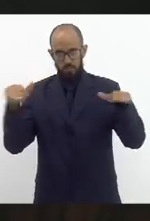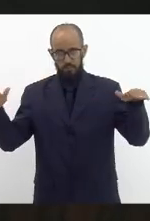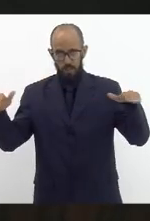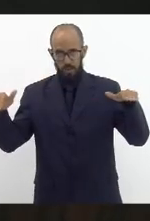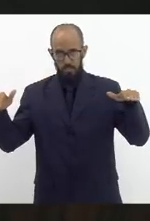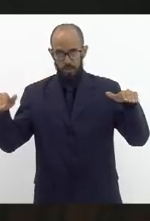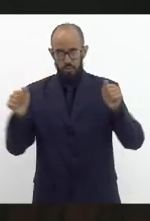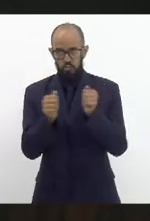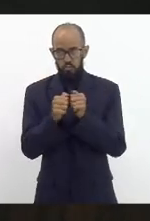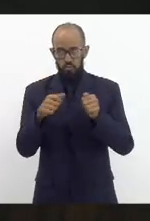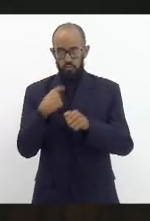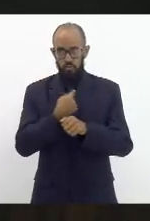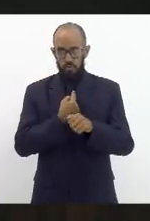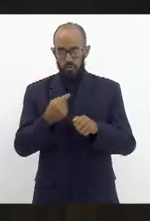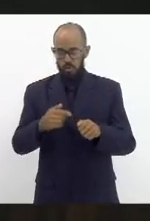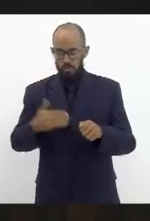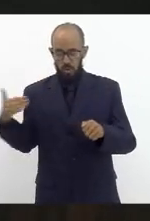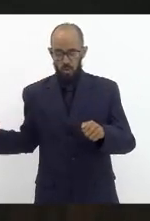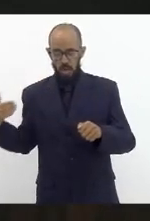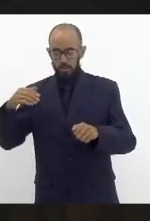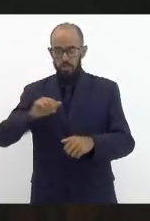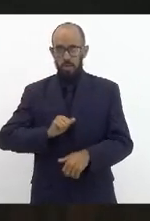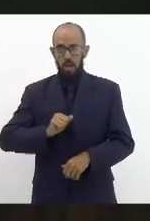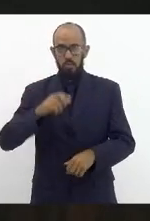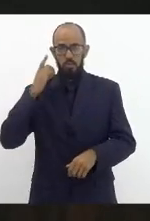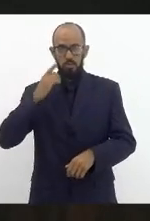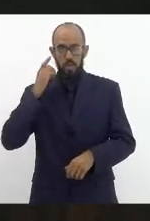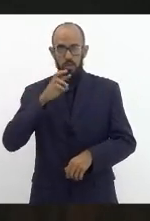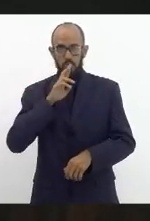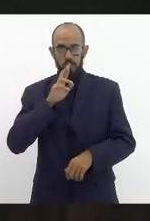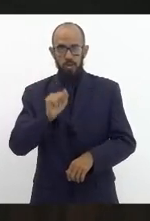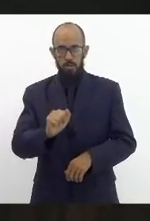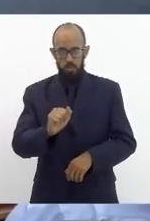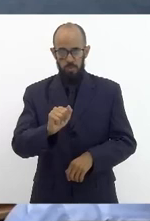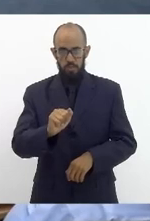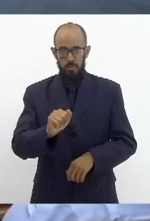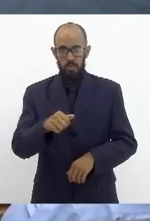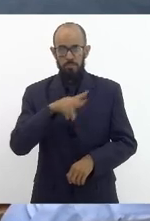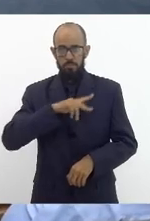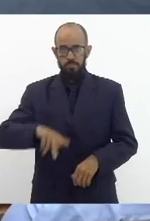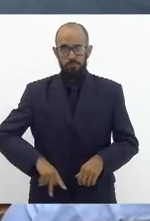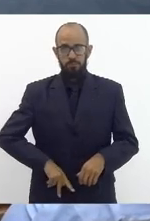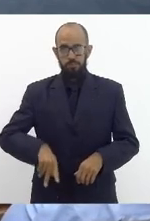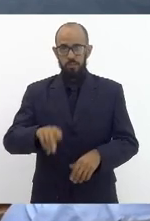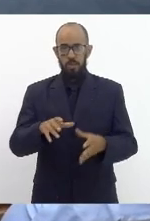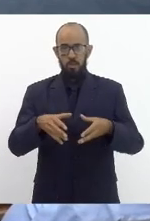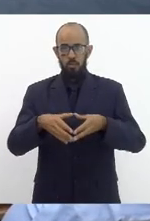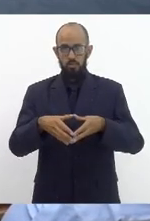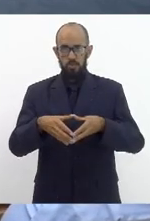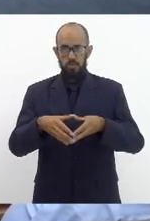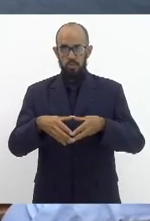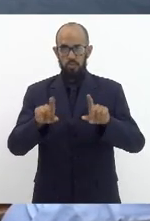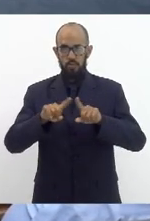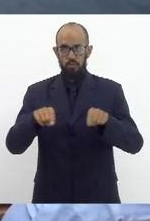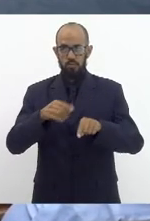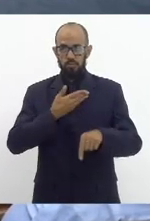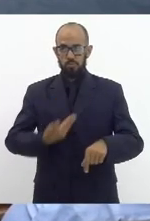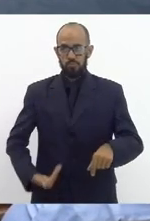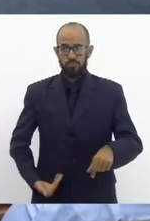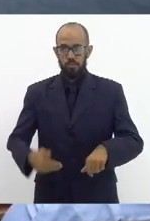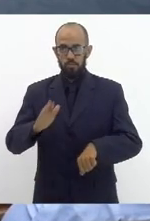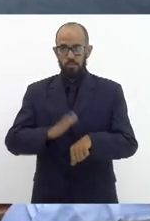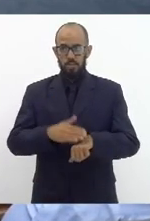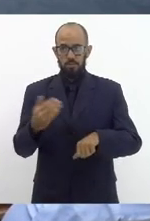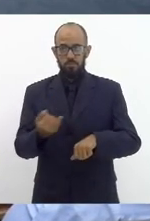Aqui ao meu lado já está o deputado Rodrigo Amorim, presidente da Comissão de Servidores. O mais importante aqui, que é o deputado